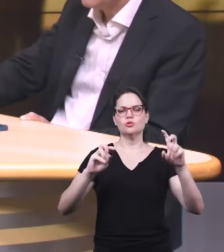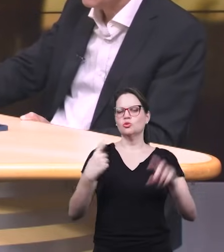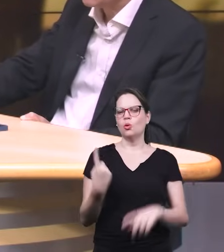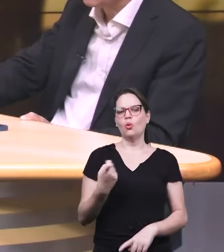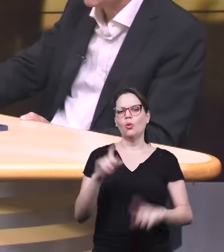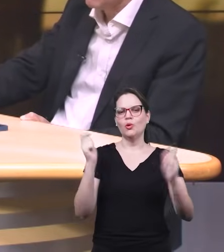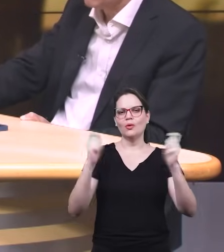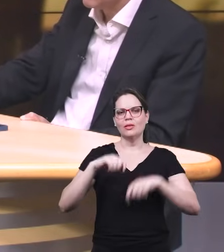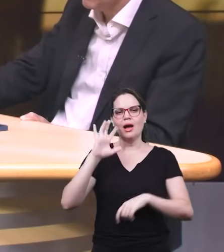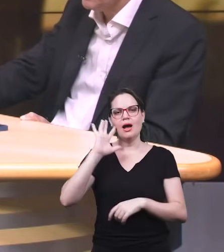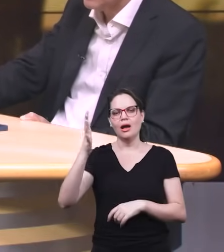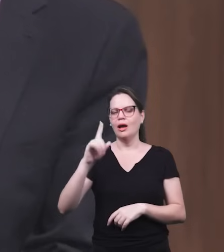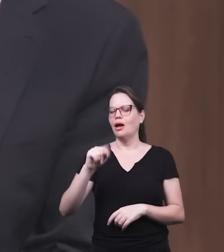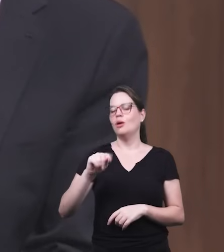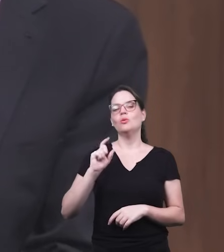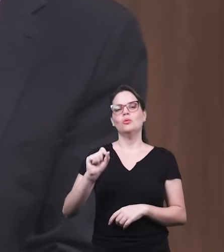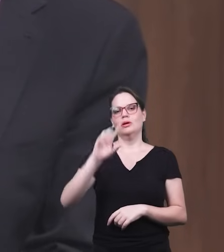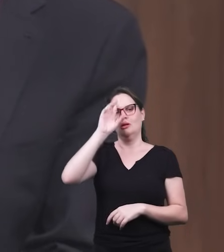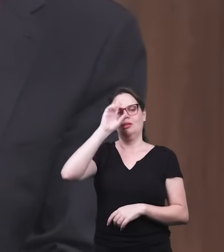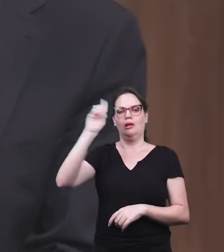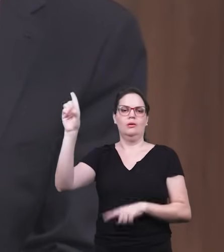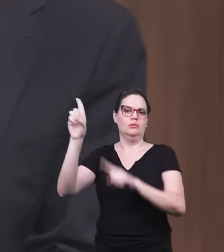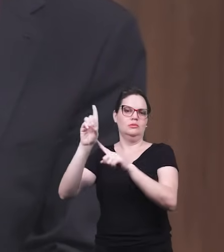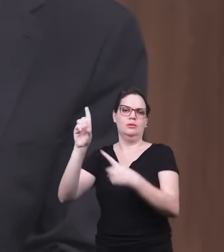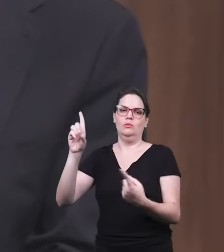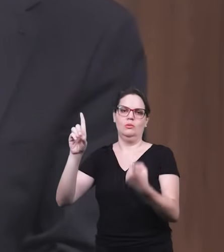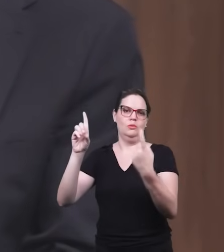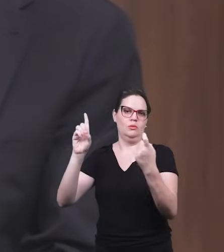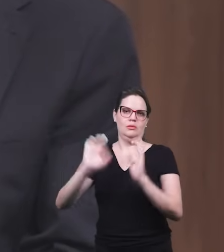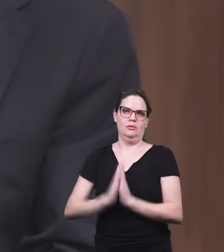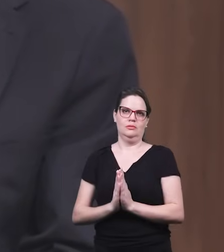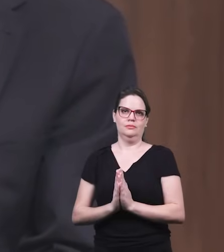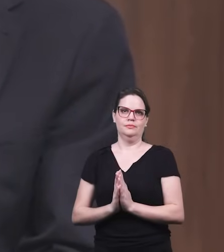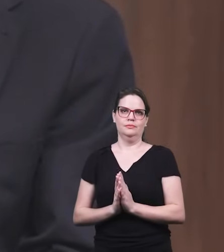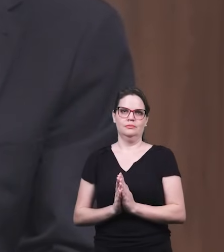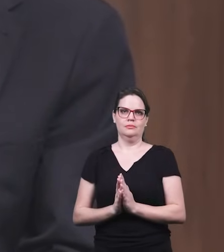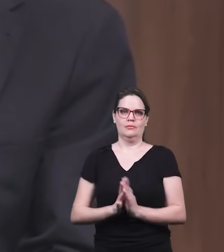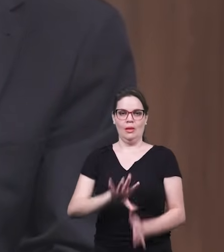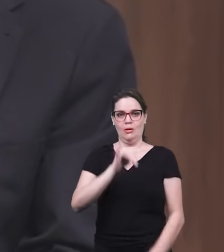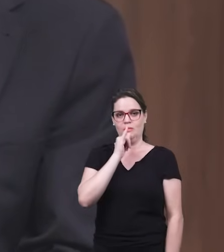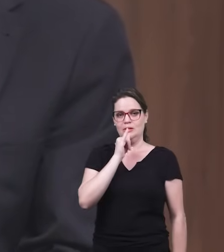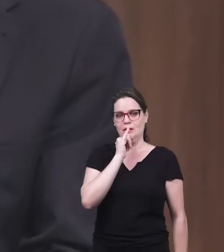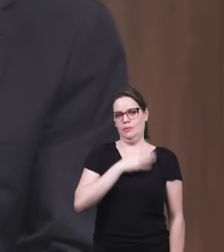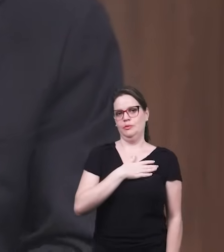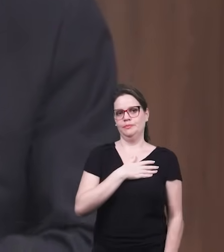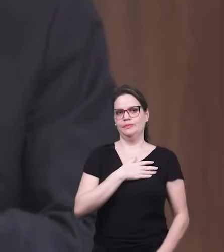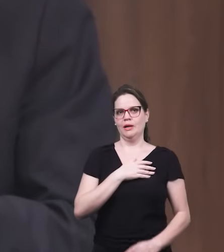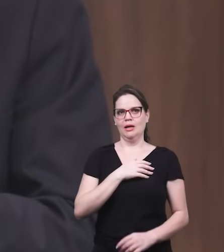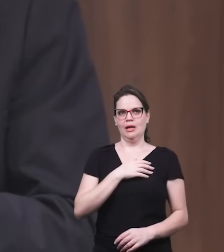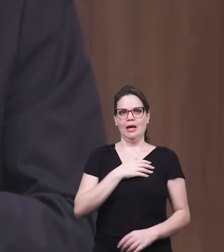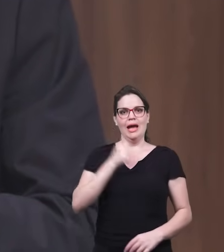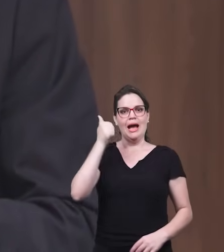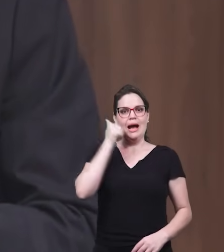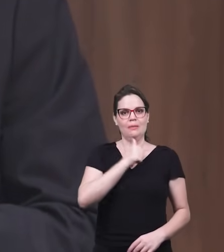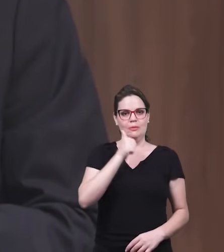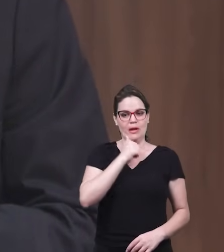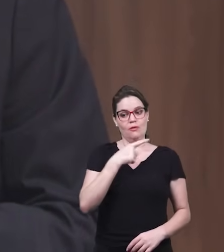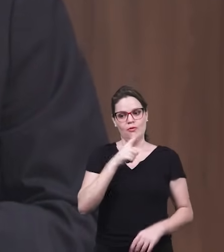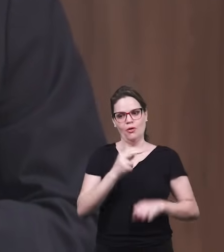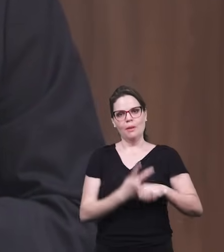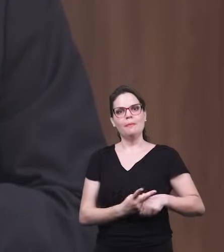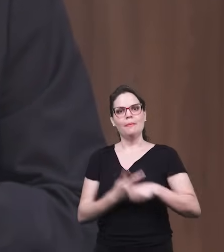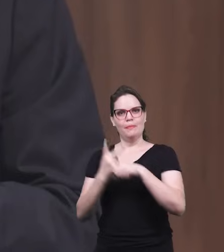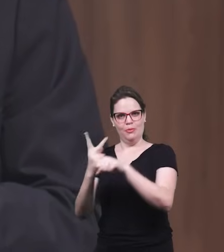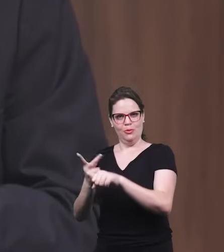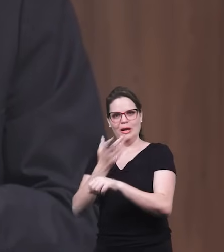nesse texto tem uma coisa muito interessante, companheiros, que é o seguinte, que o cajado não resolveu. Sim. Porque talvez inicialmente